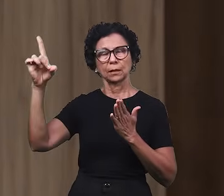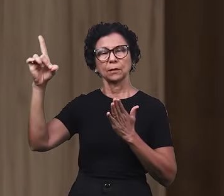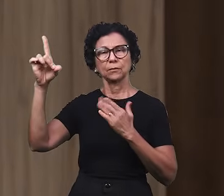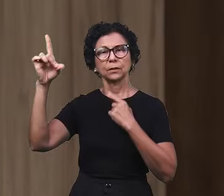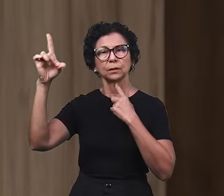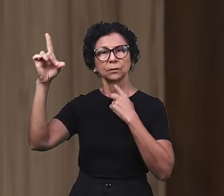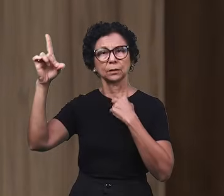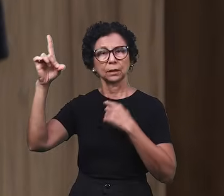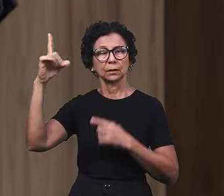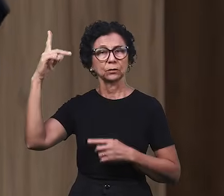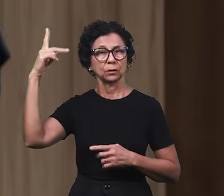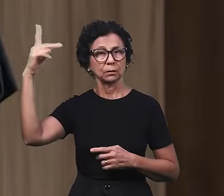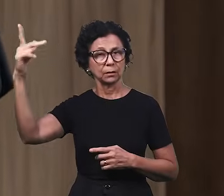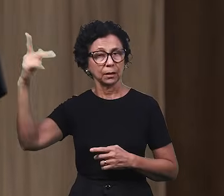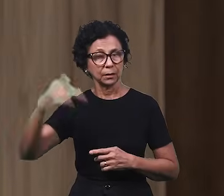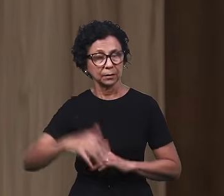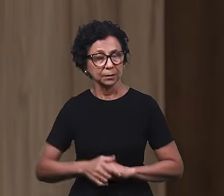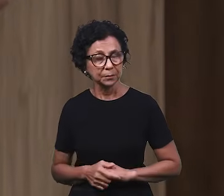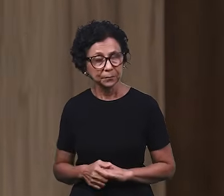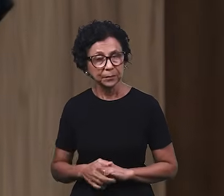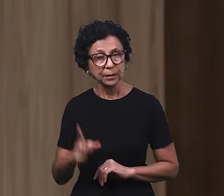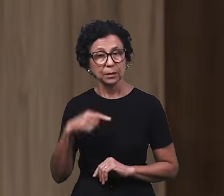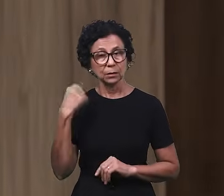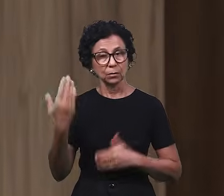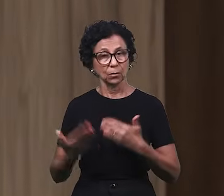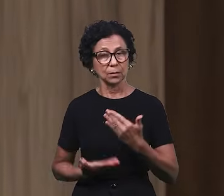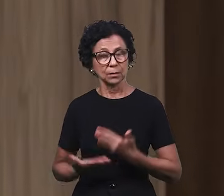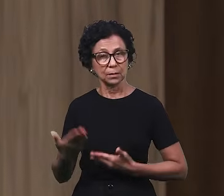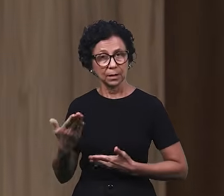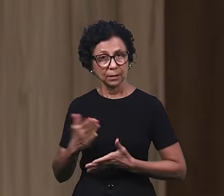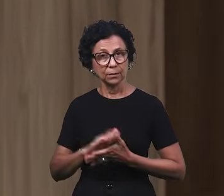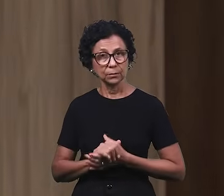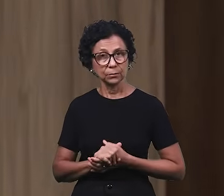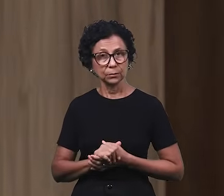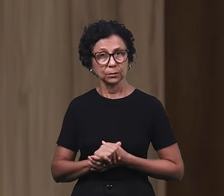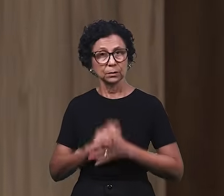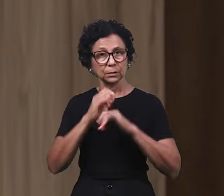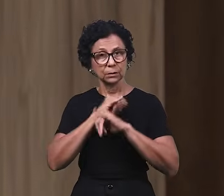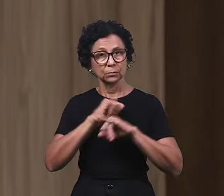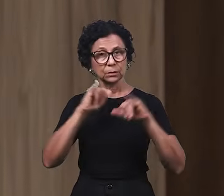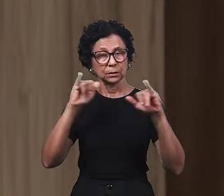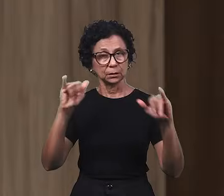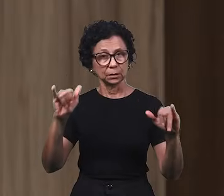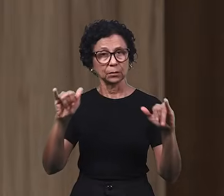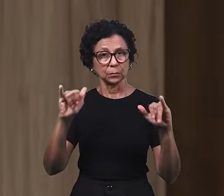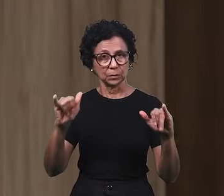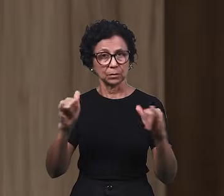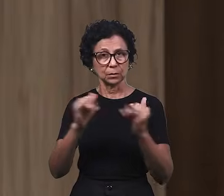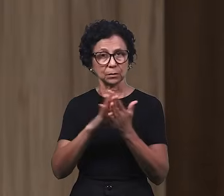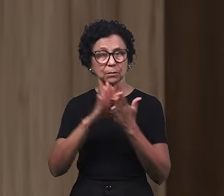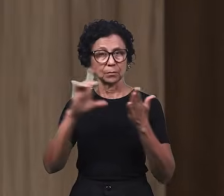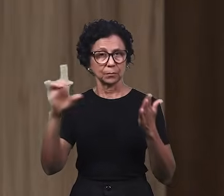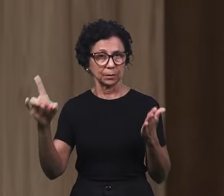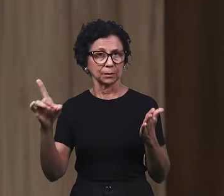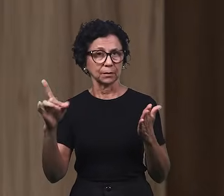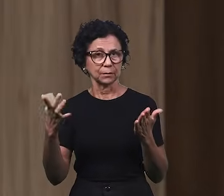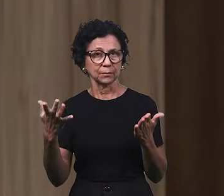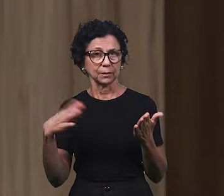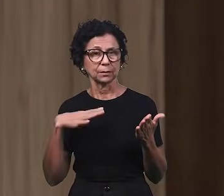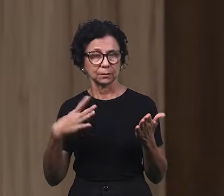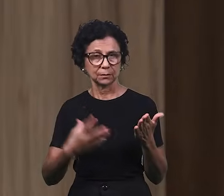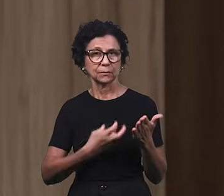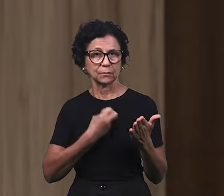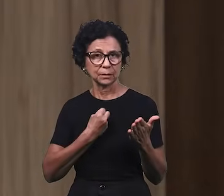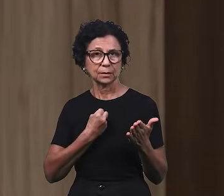boca, através da igreja, através dos servos, anunciemos aquilo que Deus nos mostrou. Então, isso